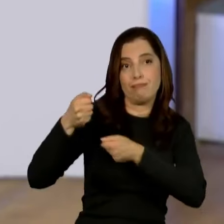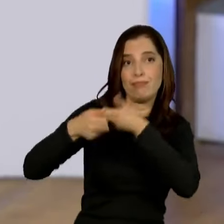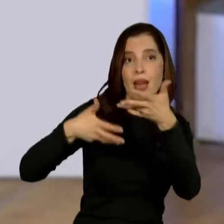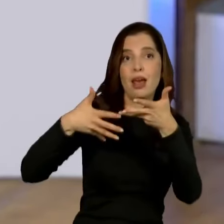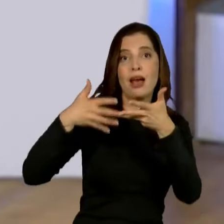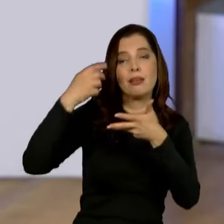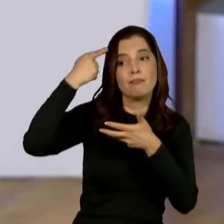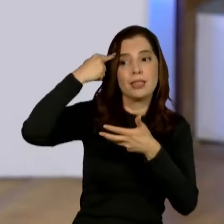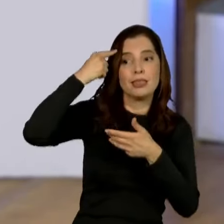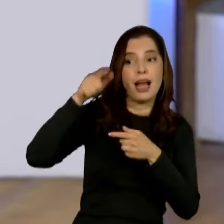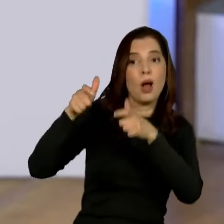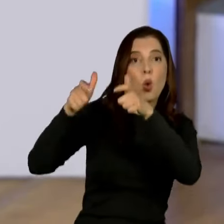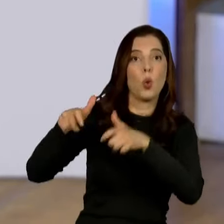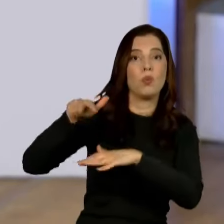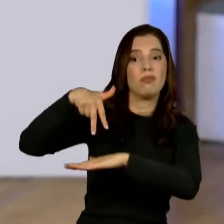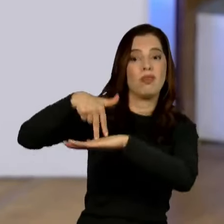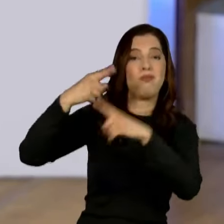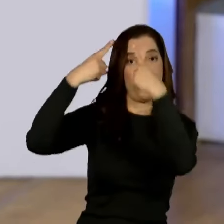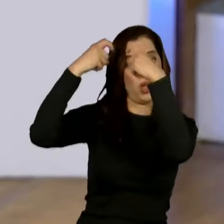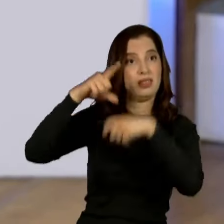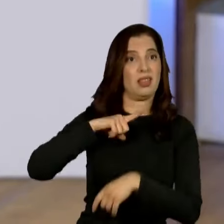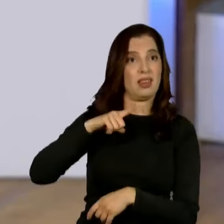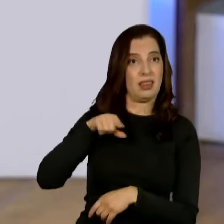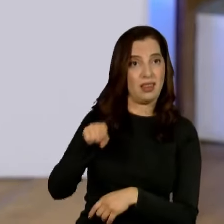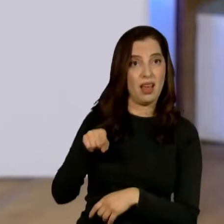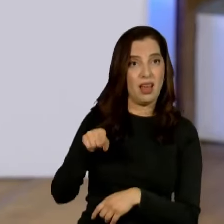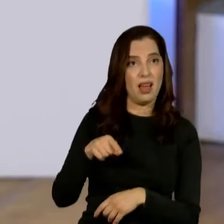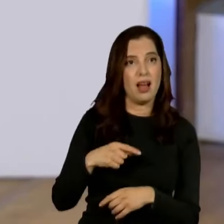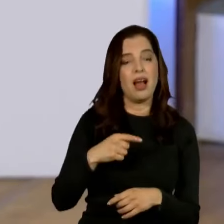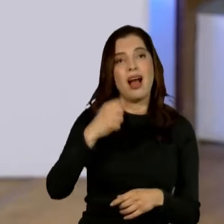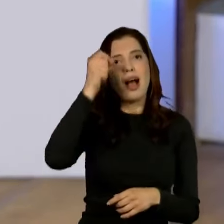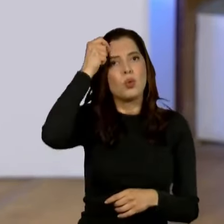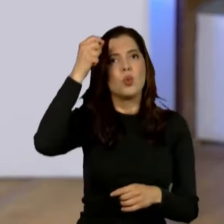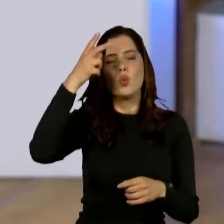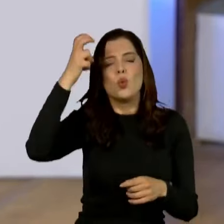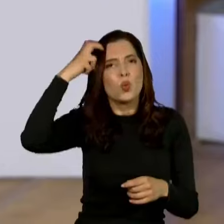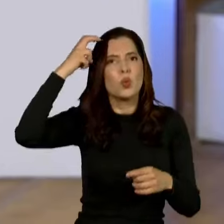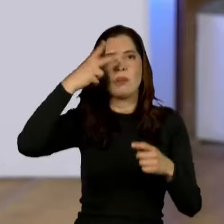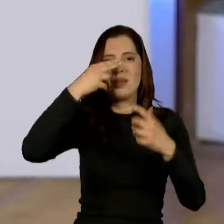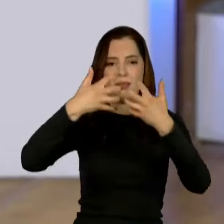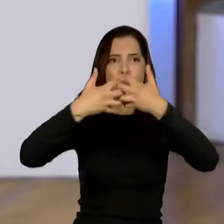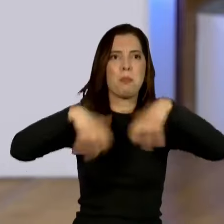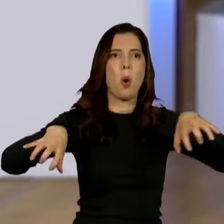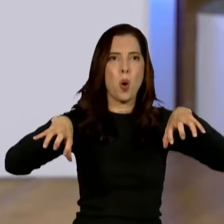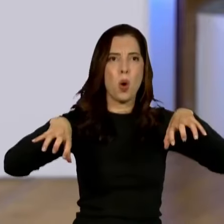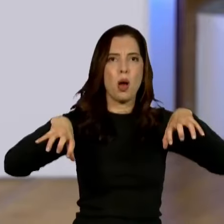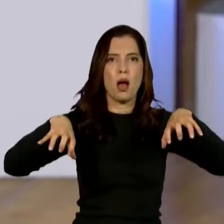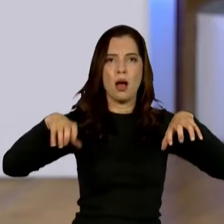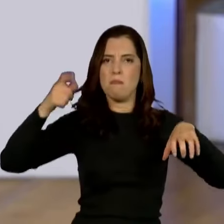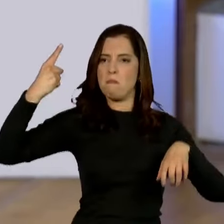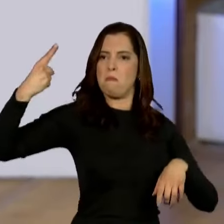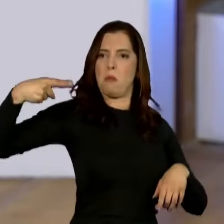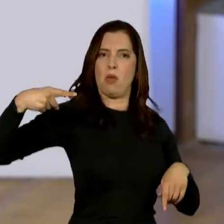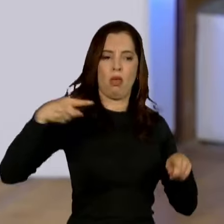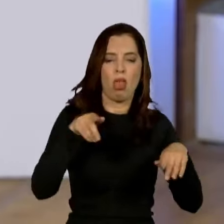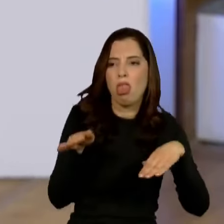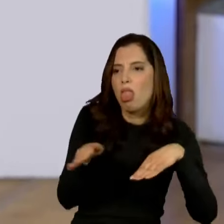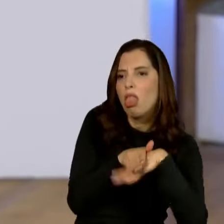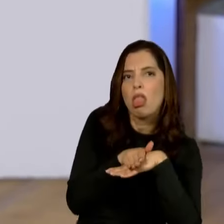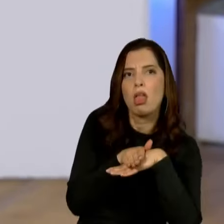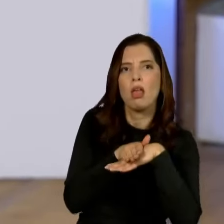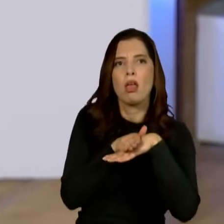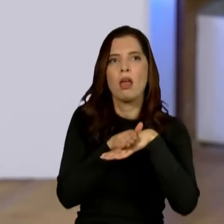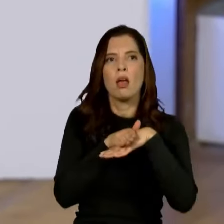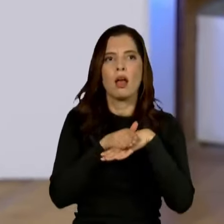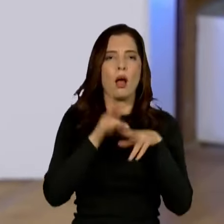era também o lugar de violência. A cultura, era o escar entre a classe dominante e a classe dominada. Eu